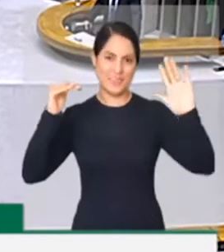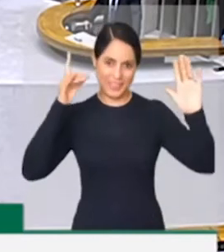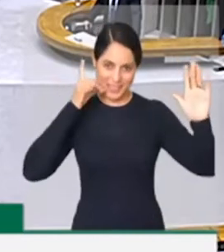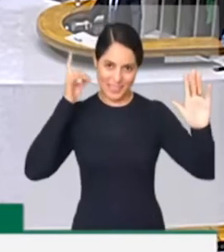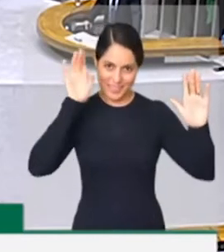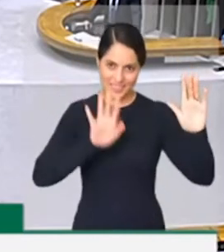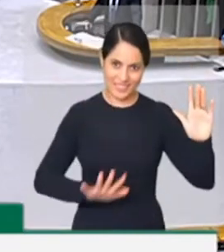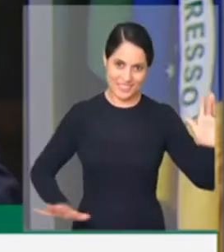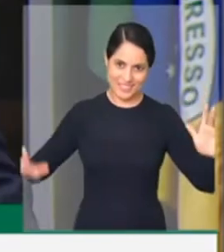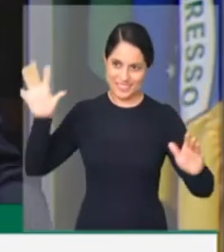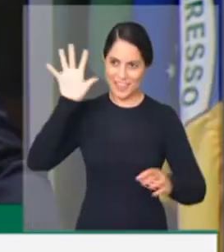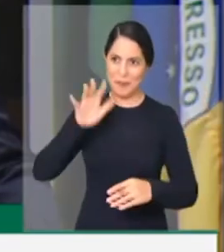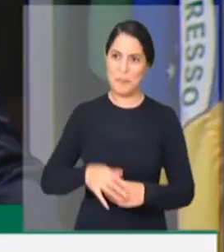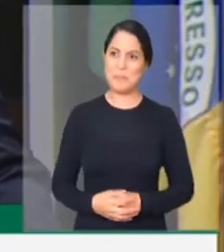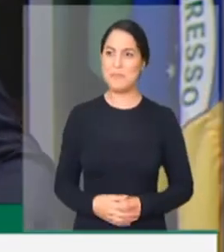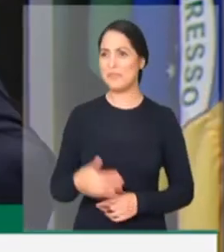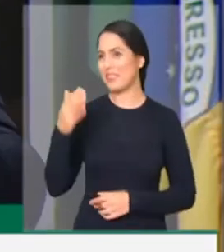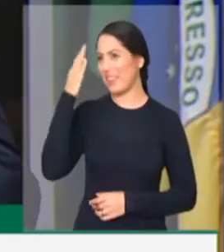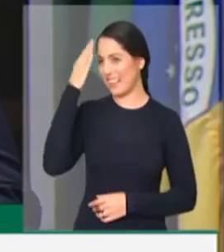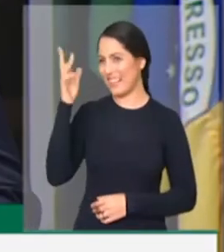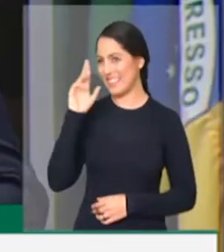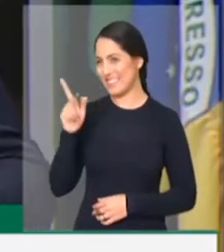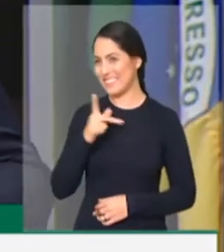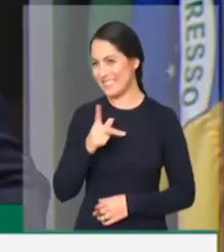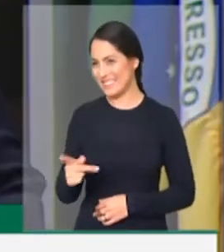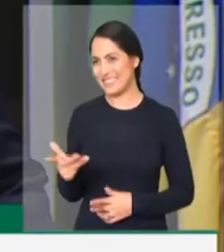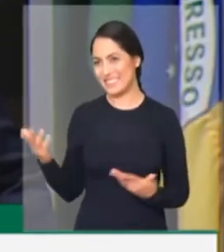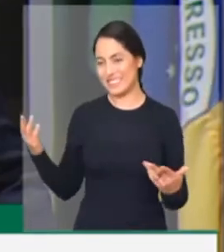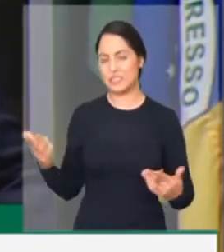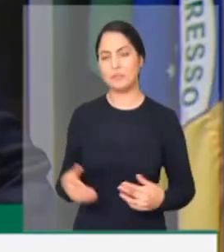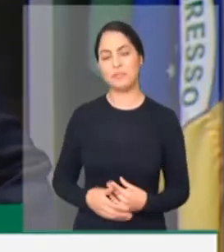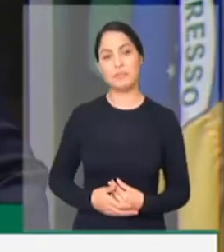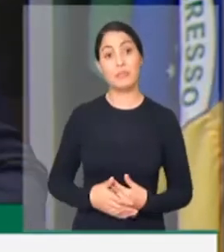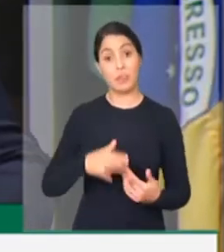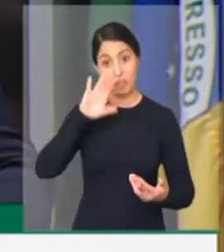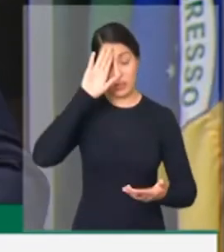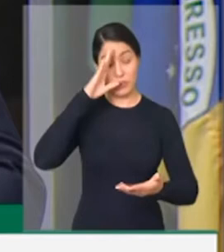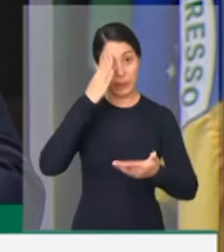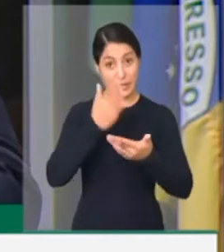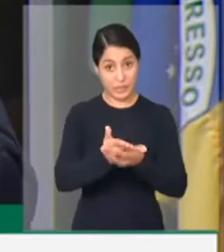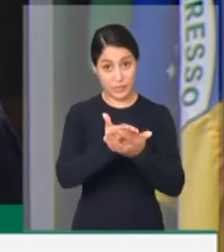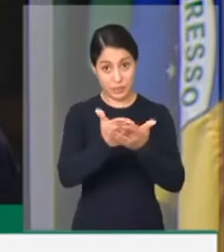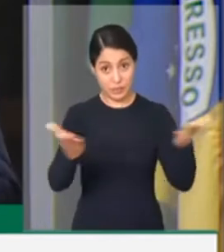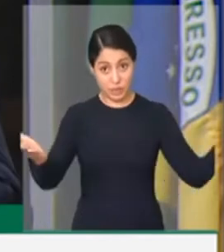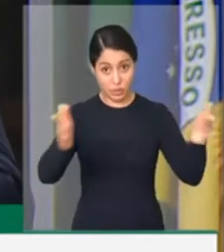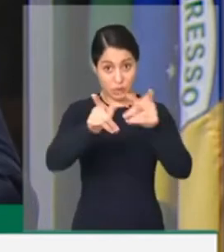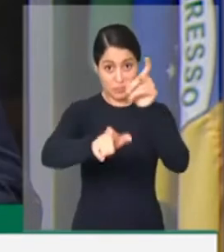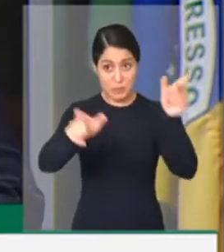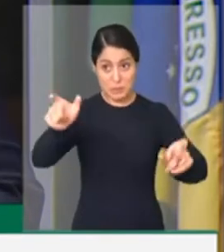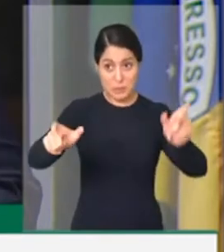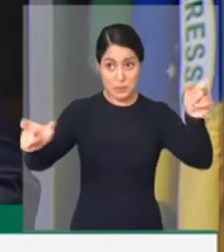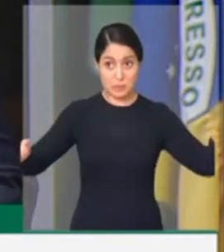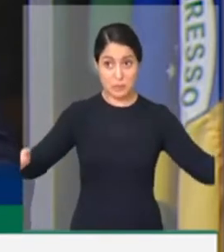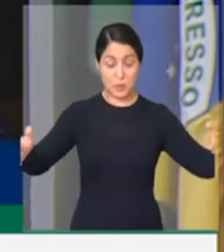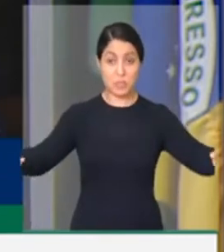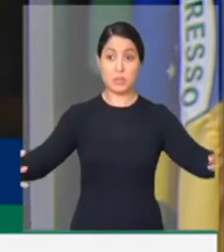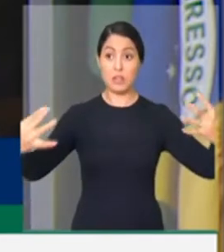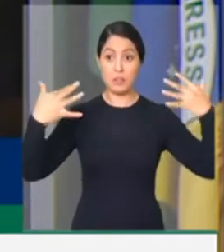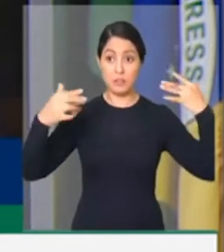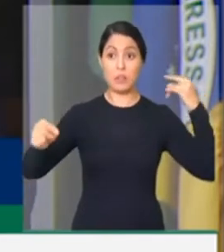e o acredito que todos estejam vendo a onda de manifestações